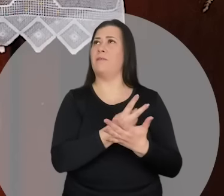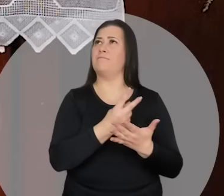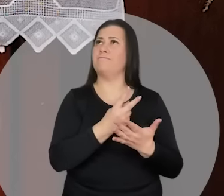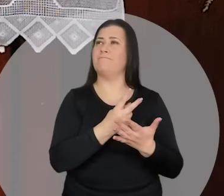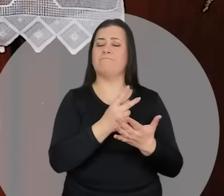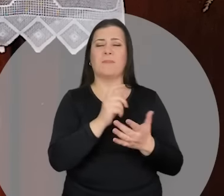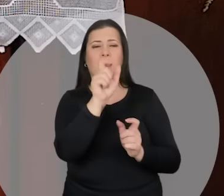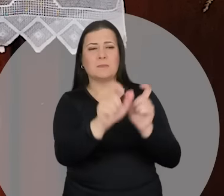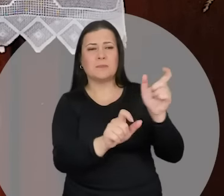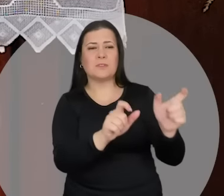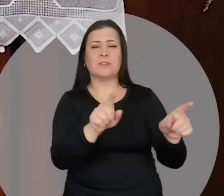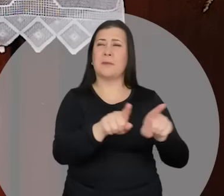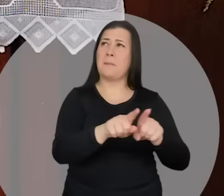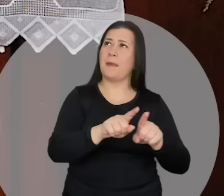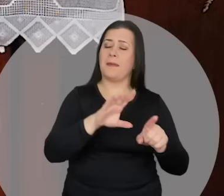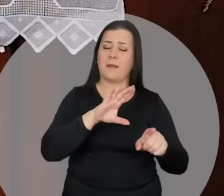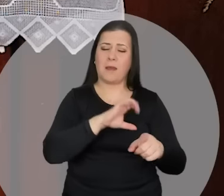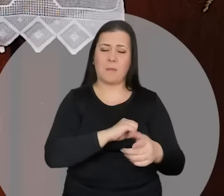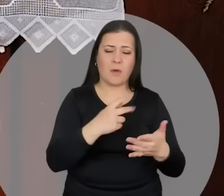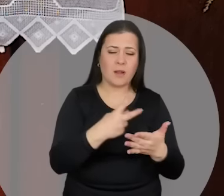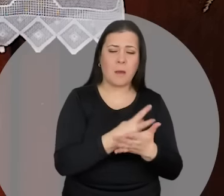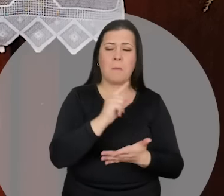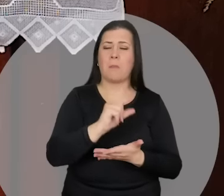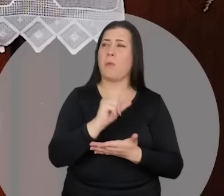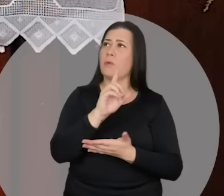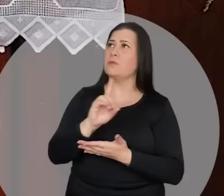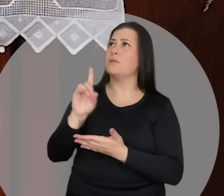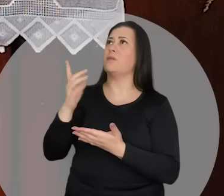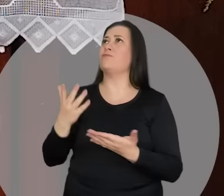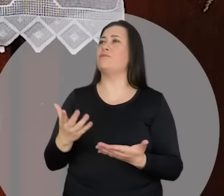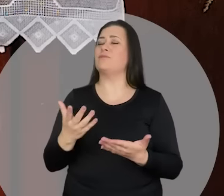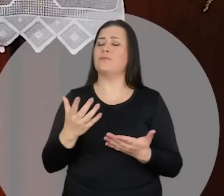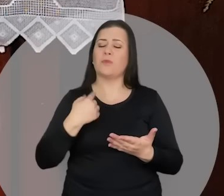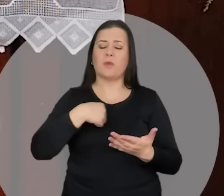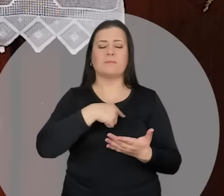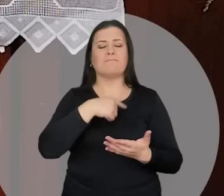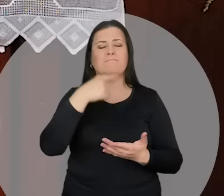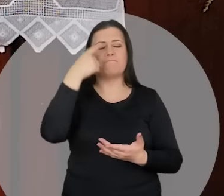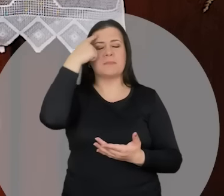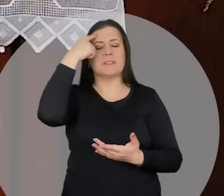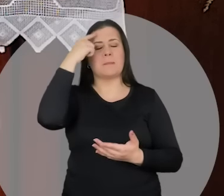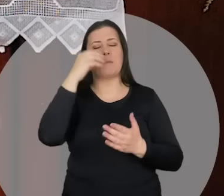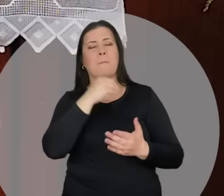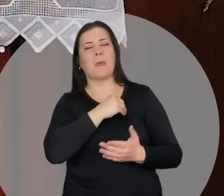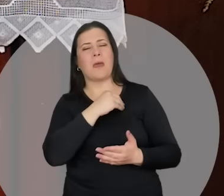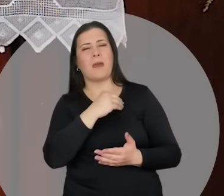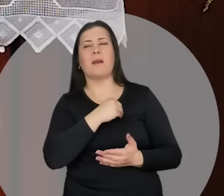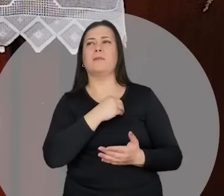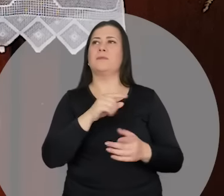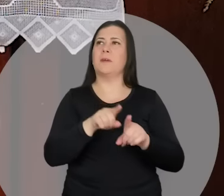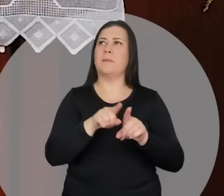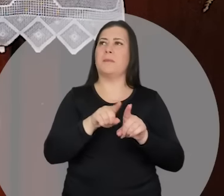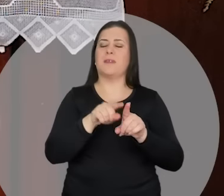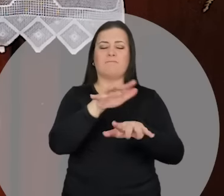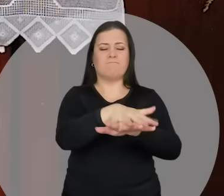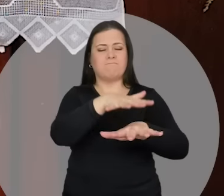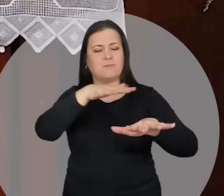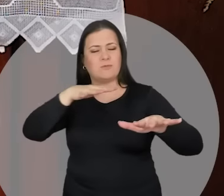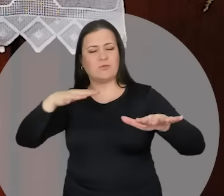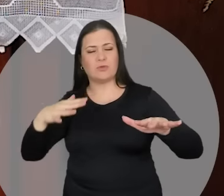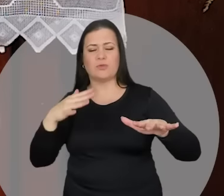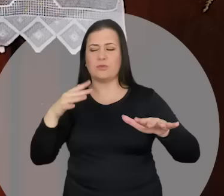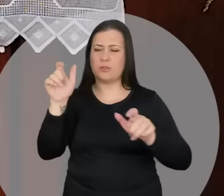às pessoas. Pecamos em pensamentos preconceituosos e excludentes.